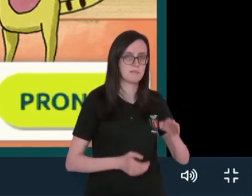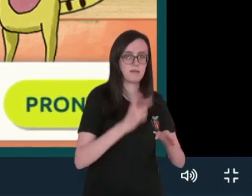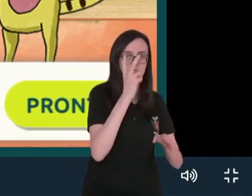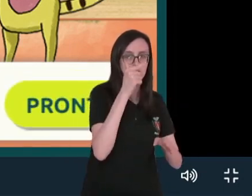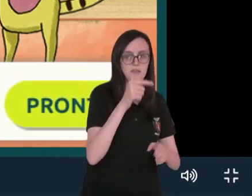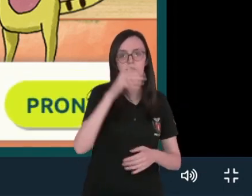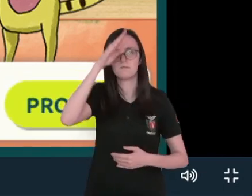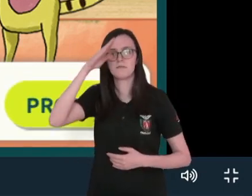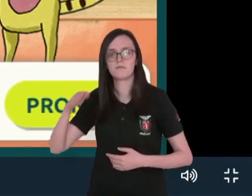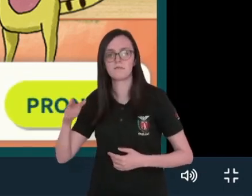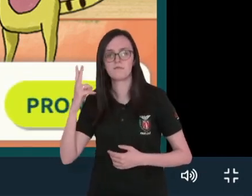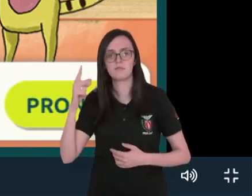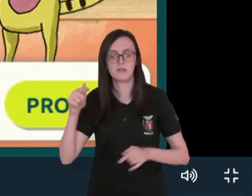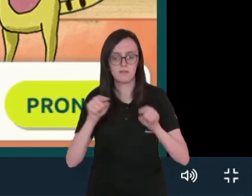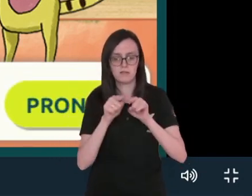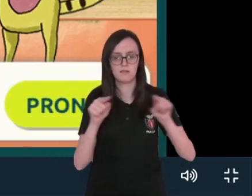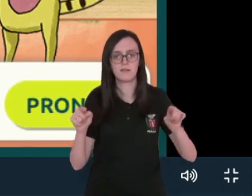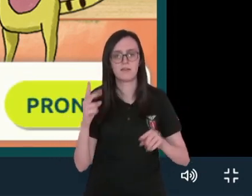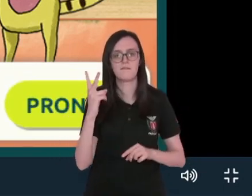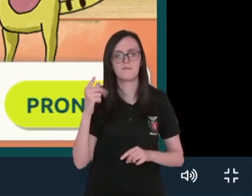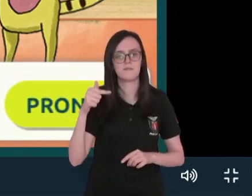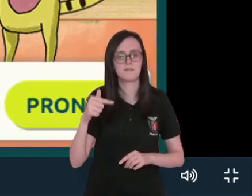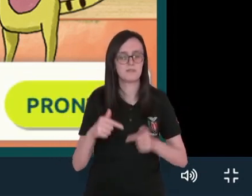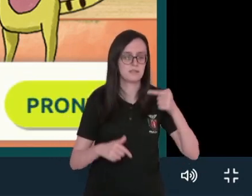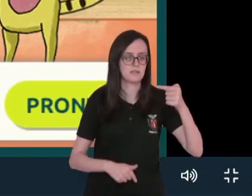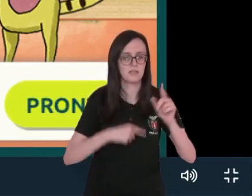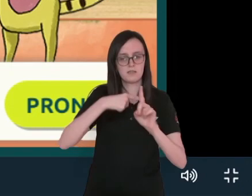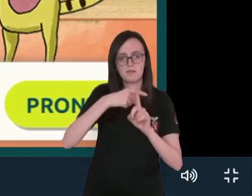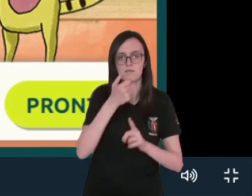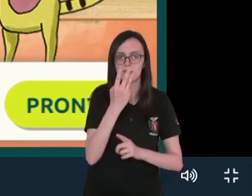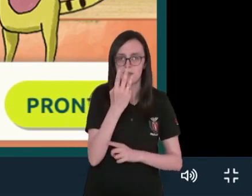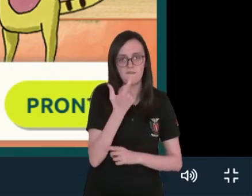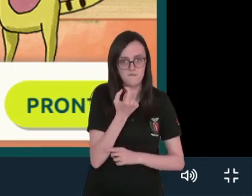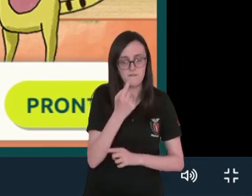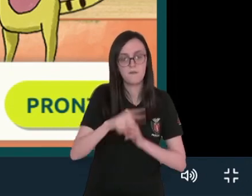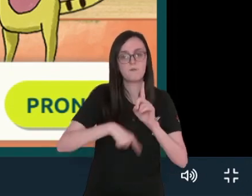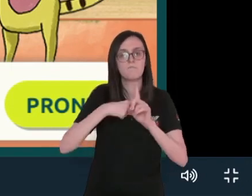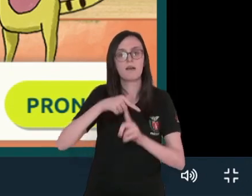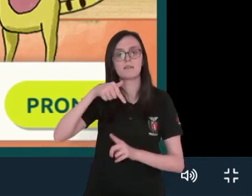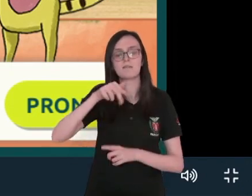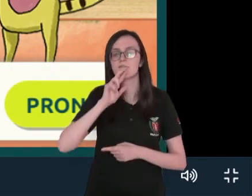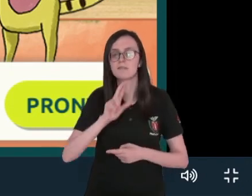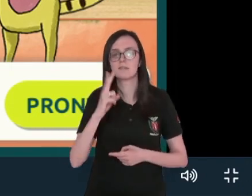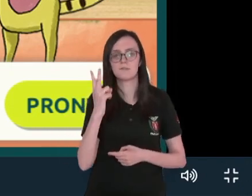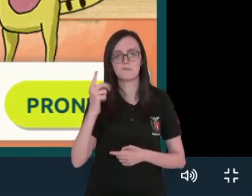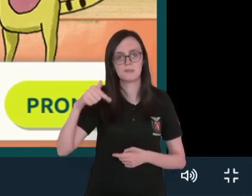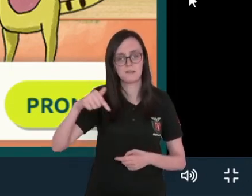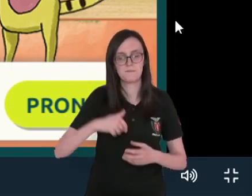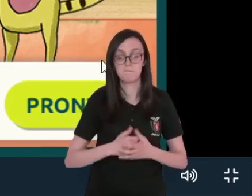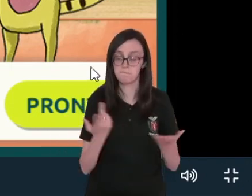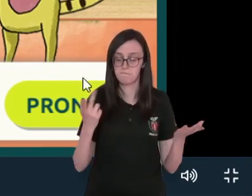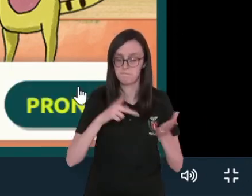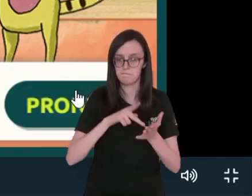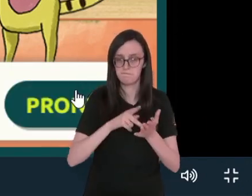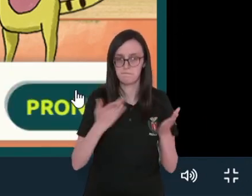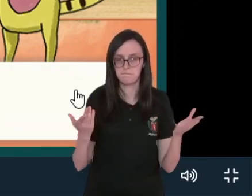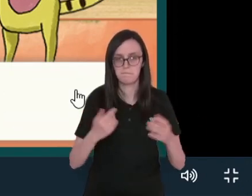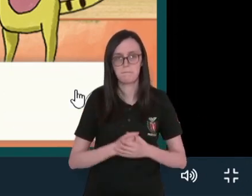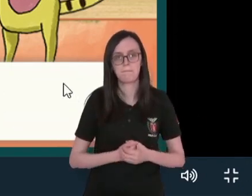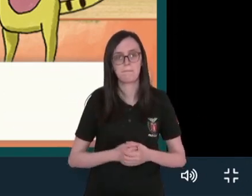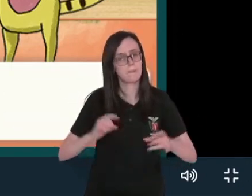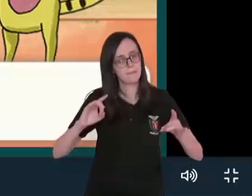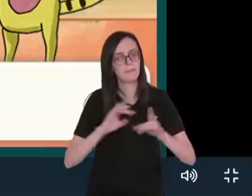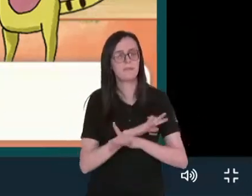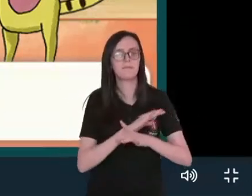será que dá certo? Dá, né? Ó, 7 mais 13 dá 20, mais 7 dá 27. Não é verdade? Ó.